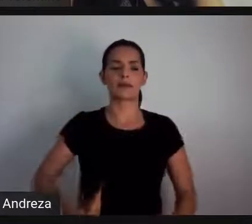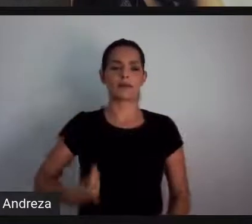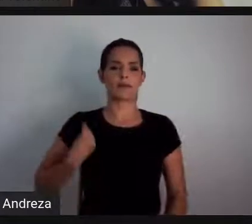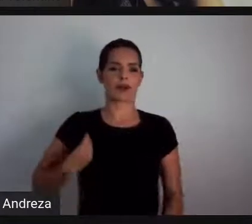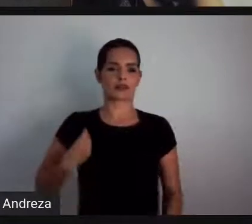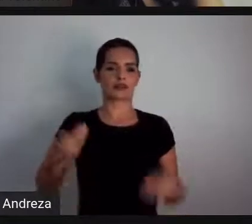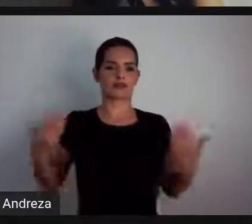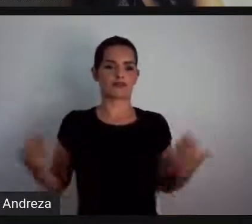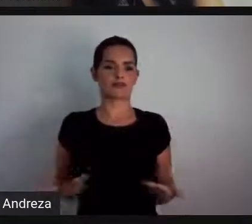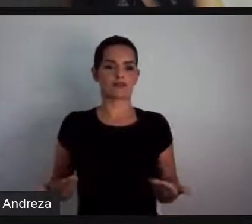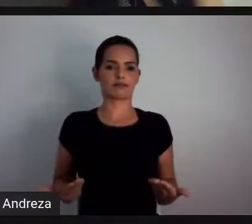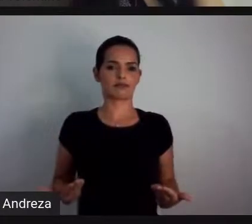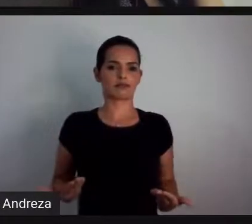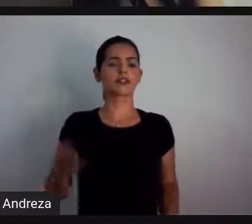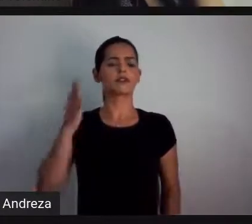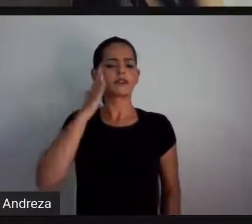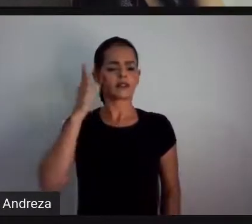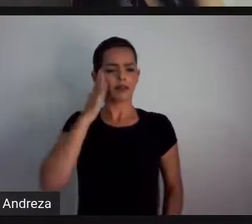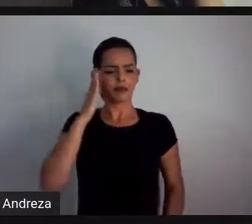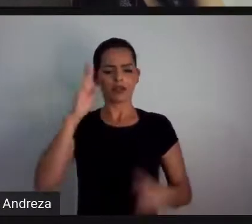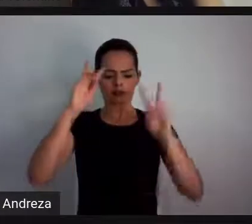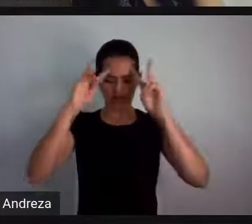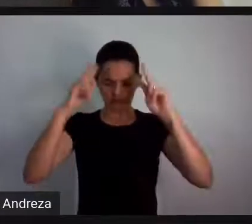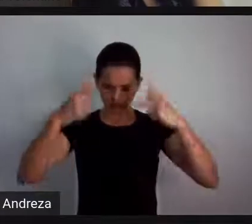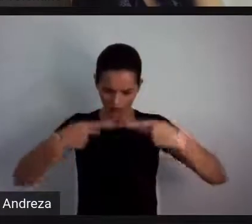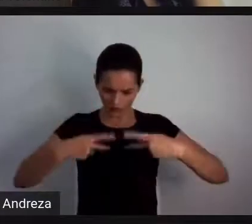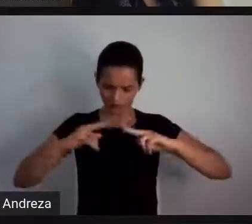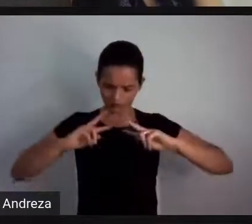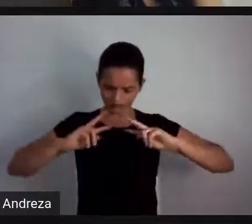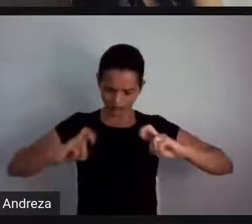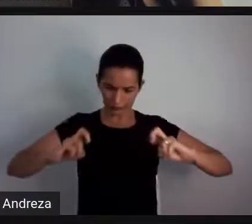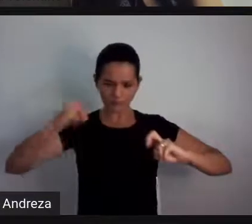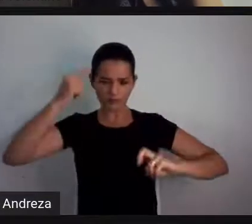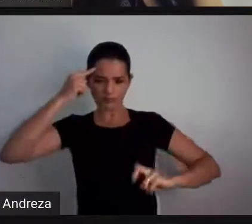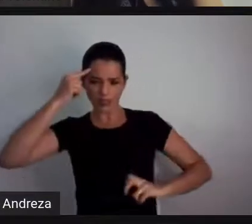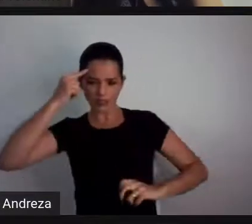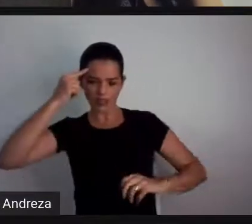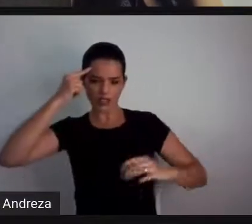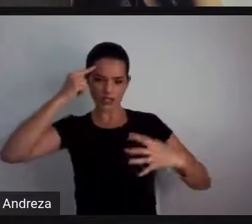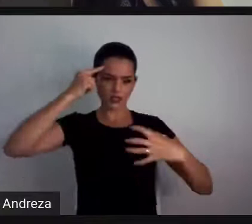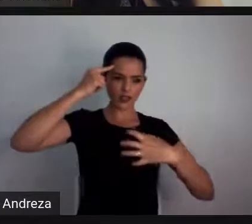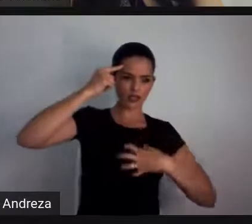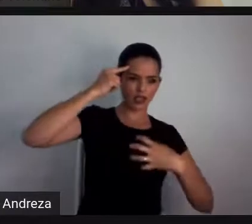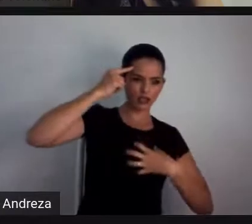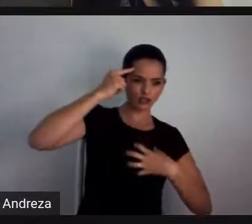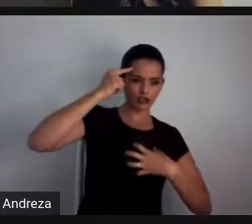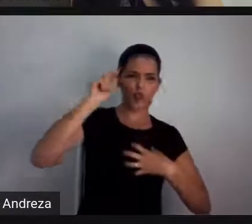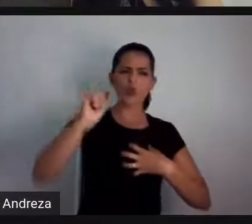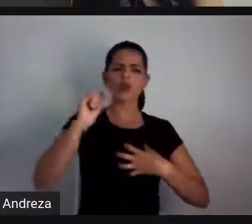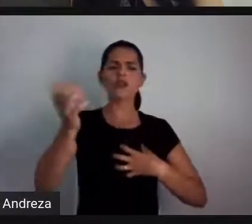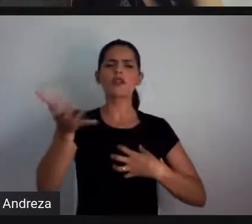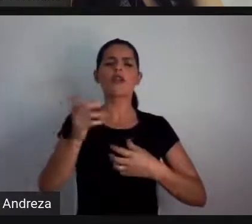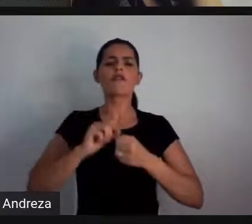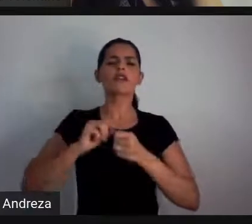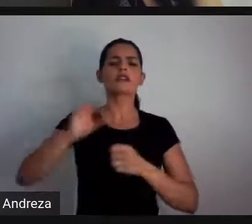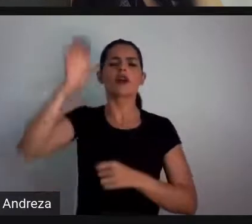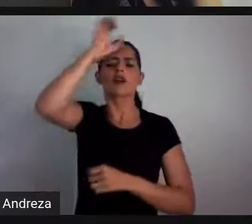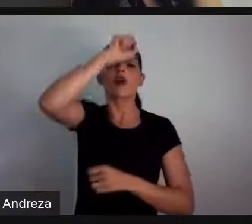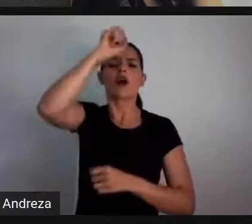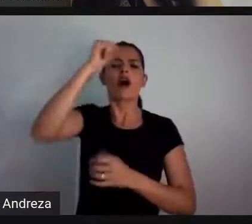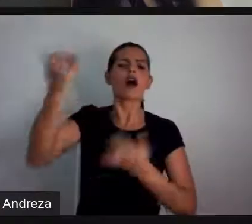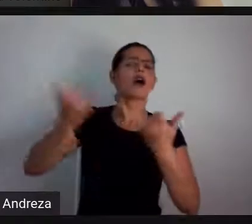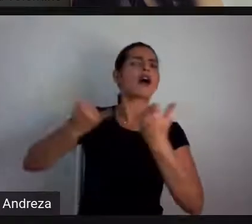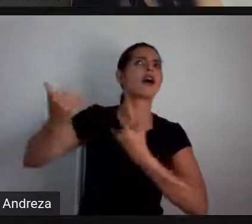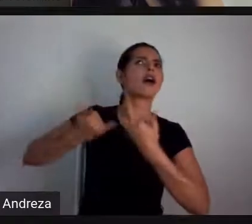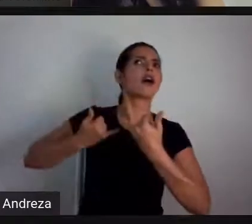Com presença. Observando exatamente o que você pensa, o que você sente e o que você quer fazer com aquele conteúdo. Por isso que